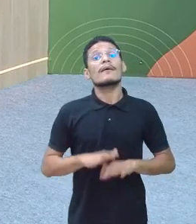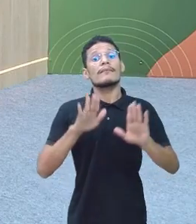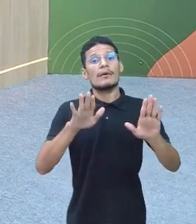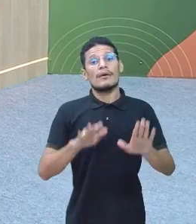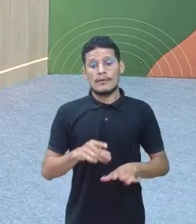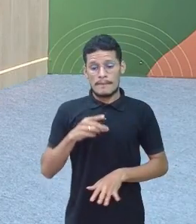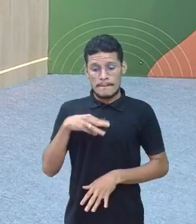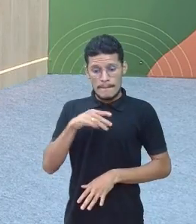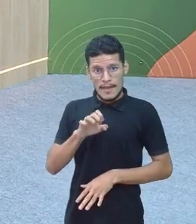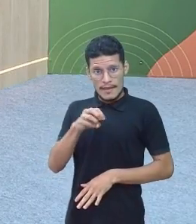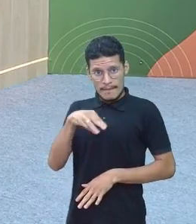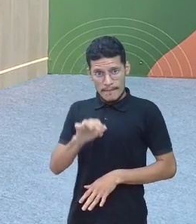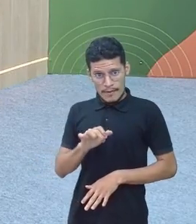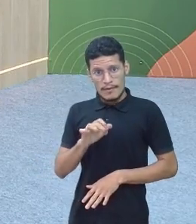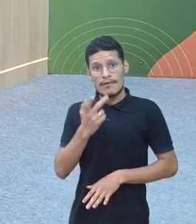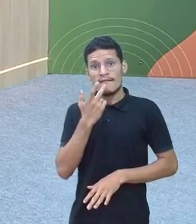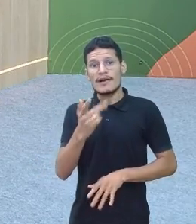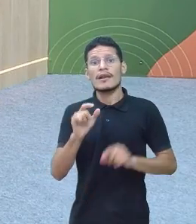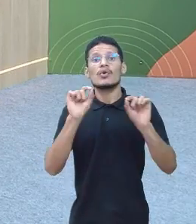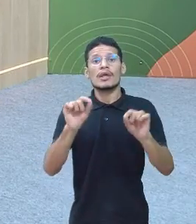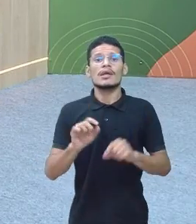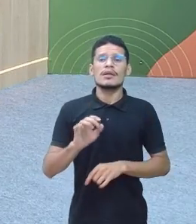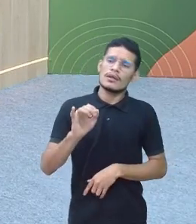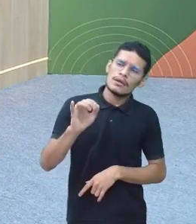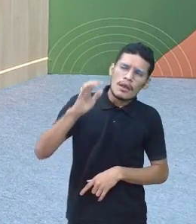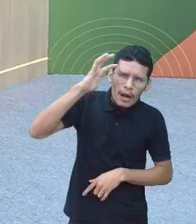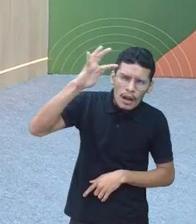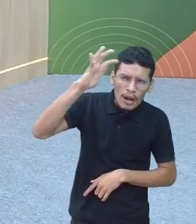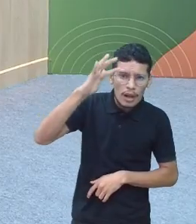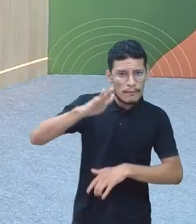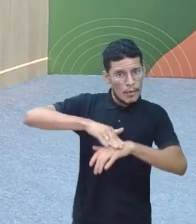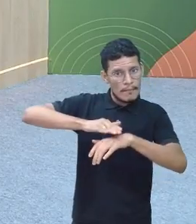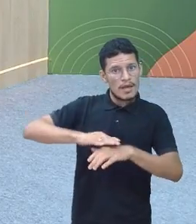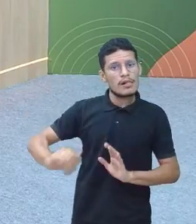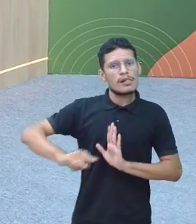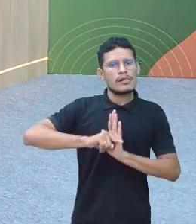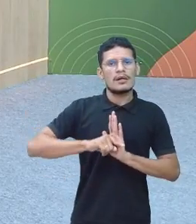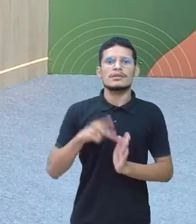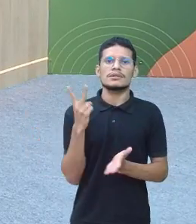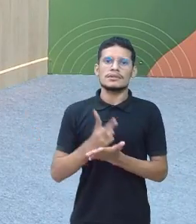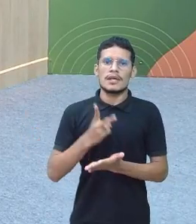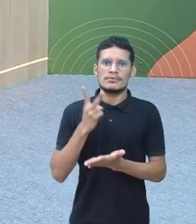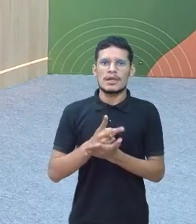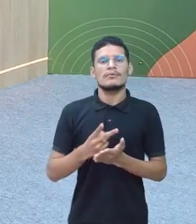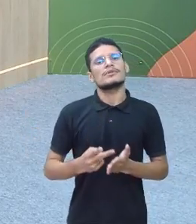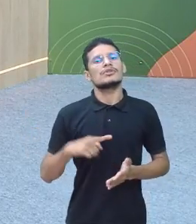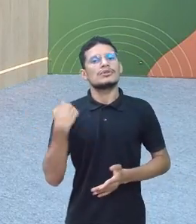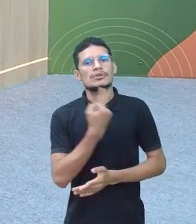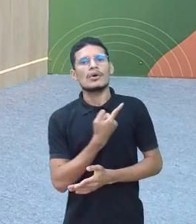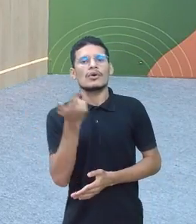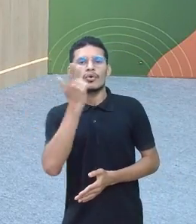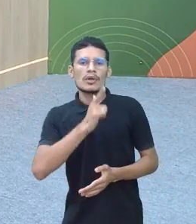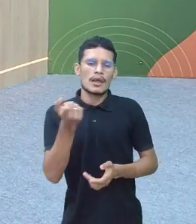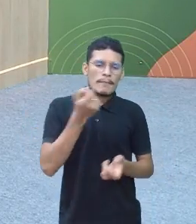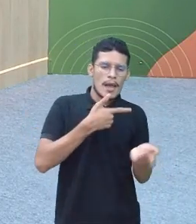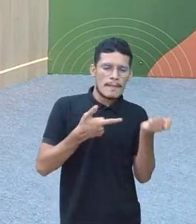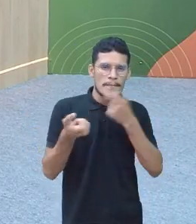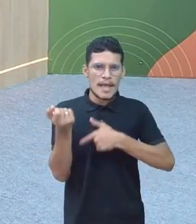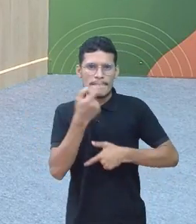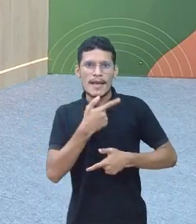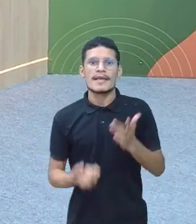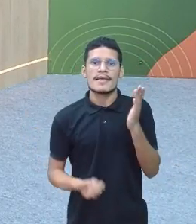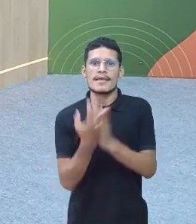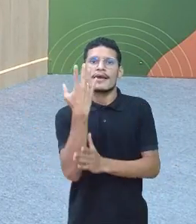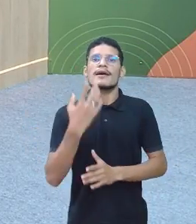os memes, eles costumam muitas vezes refletir momentos negativos, em que a gente consegue fazer humor ali